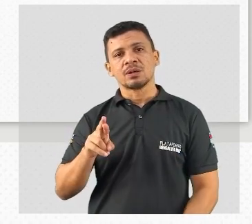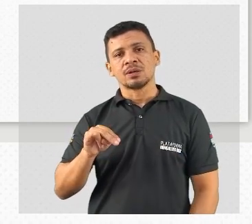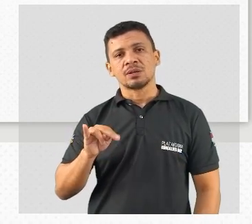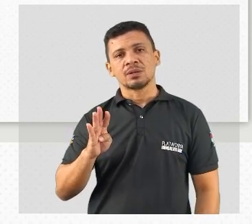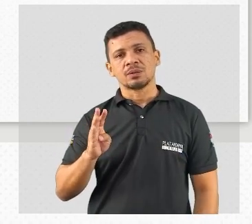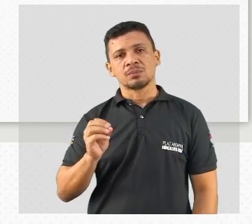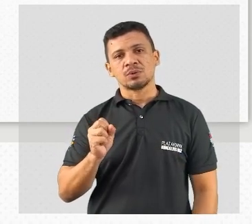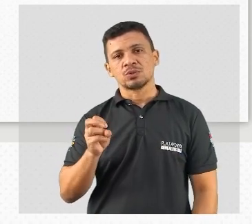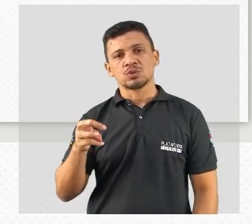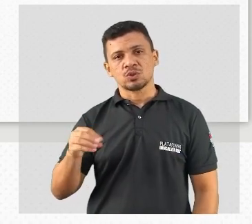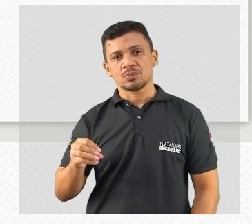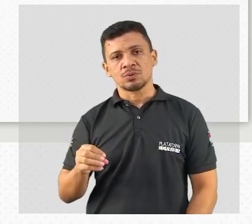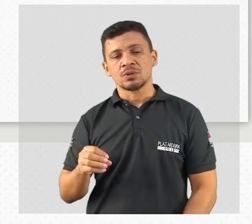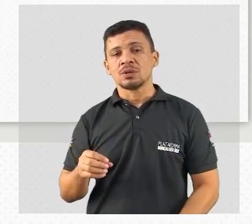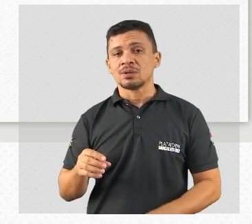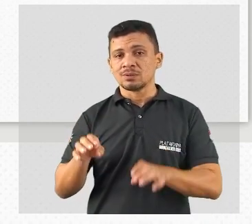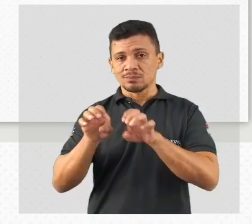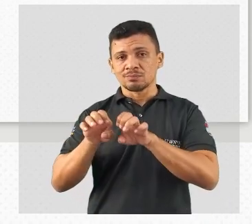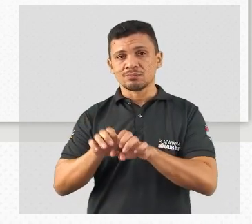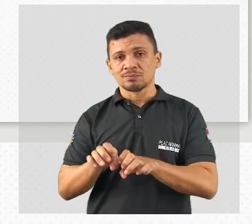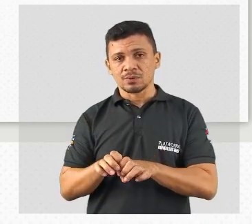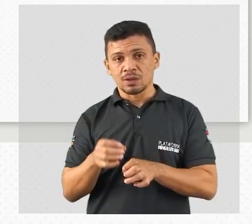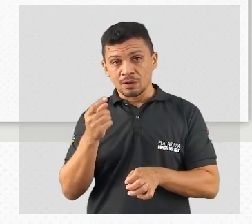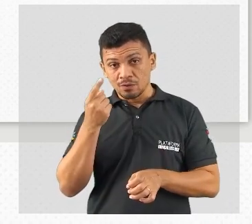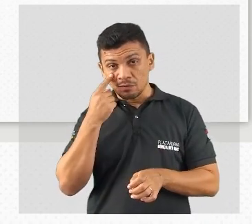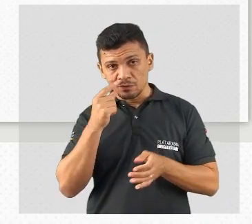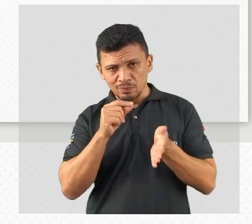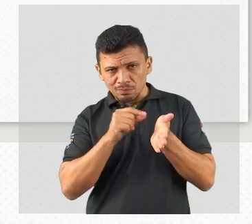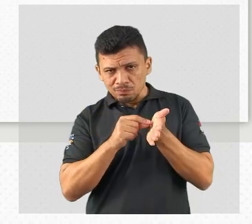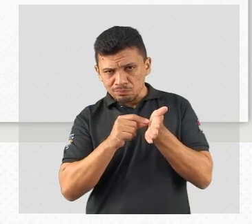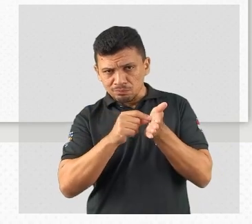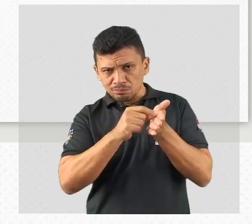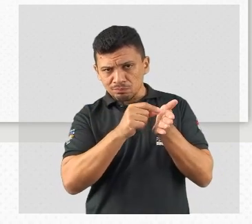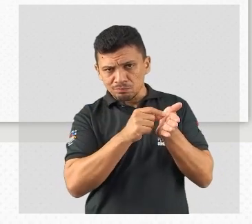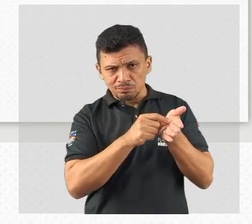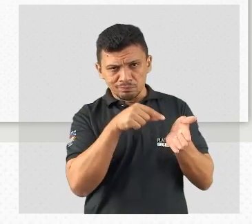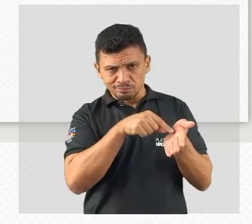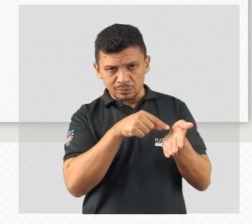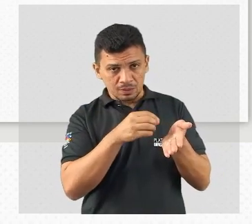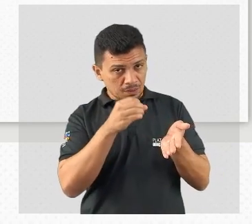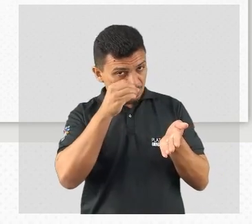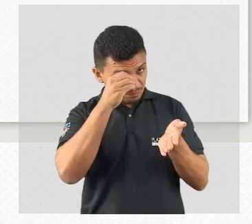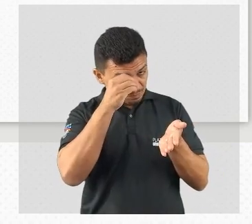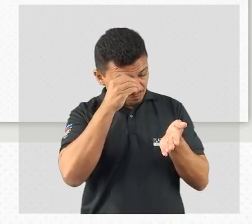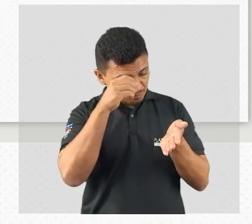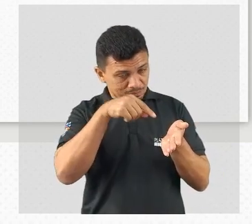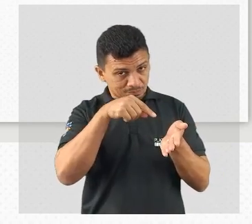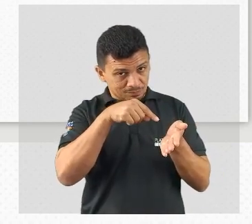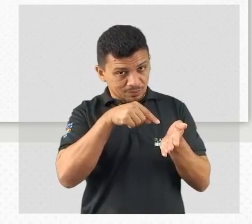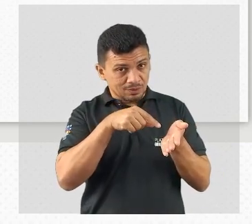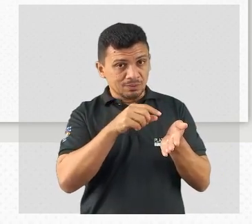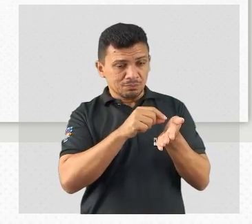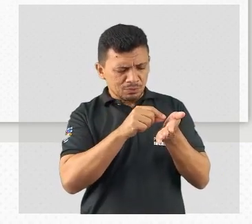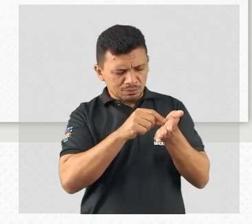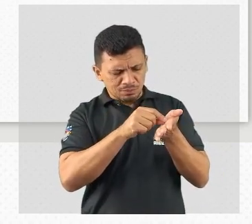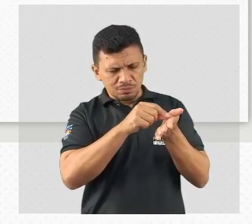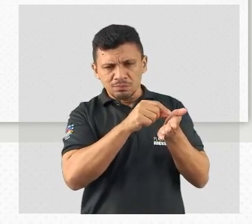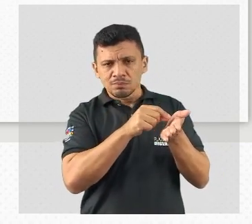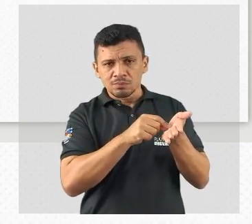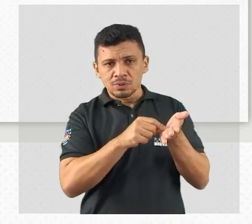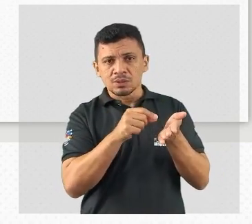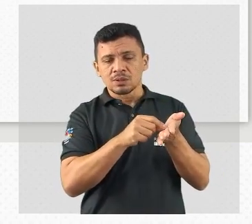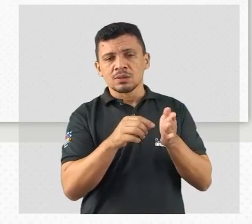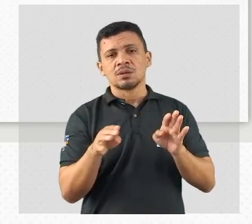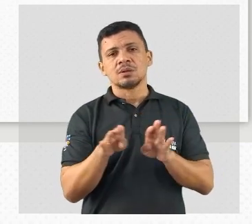a gente chama ele de rugoso, que a gente vê uns pontinhos, quando a gente olha no microscópio, a gente vê uns pontinhos nessa organela, porque ele também